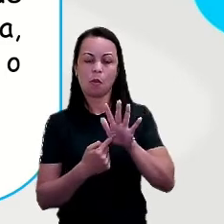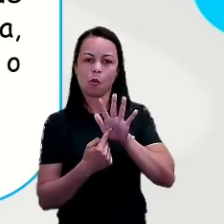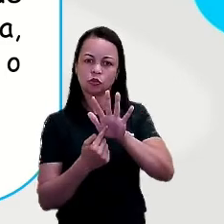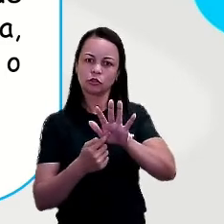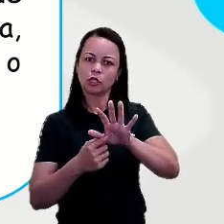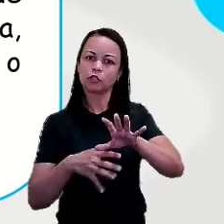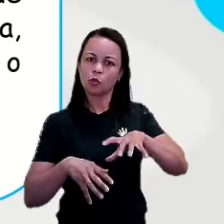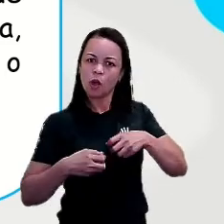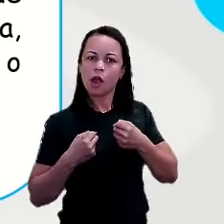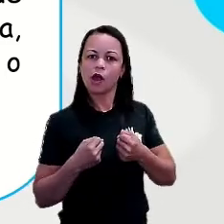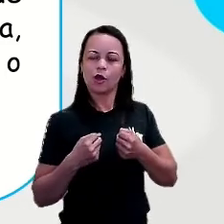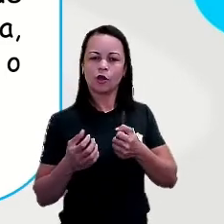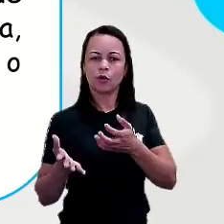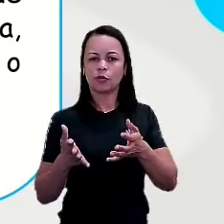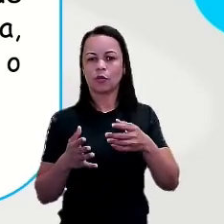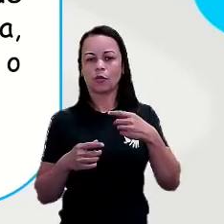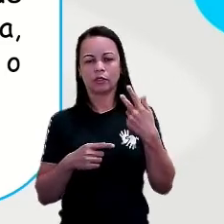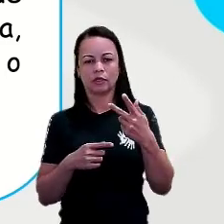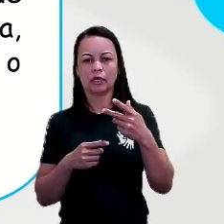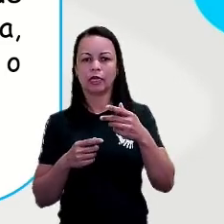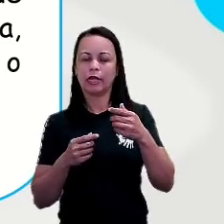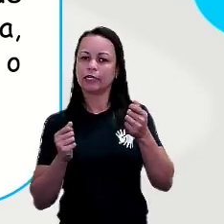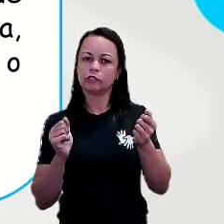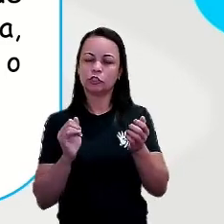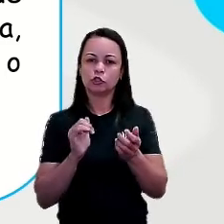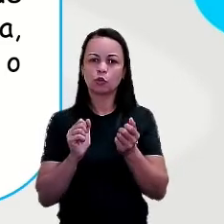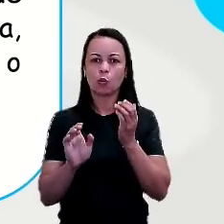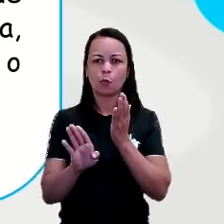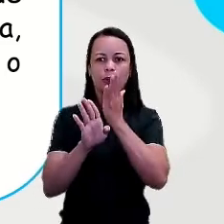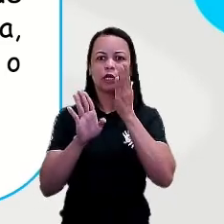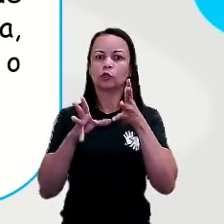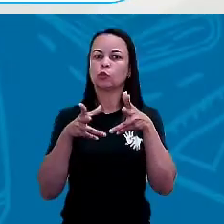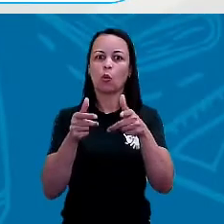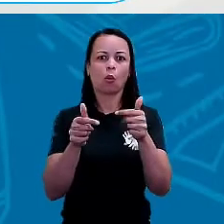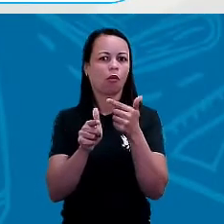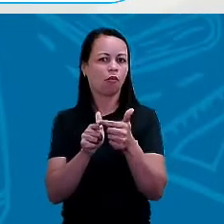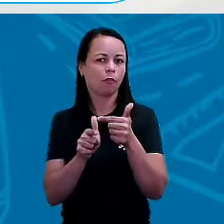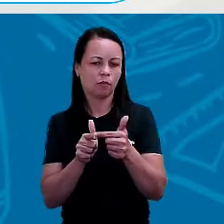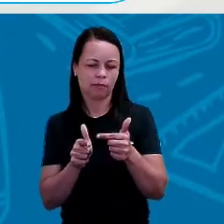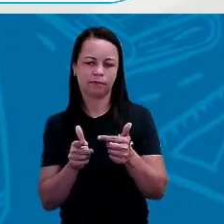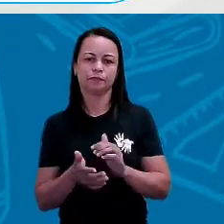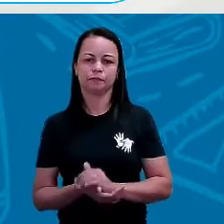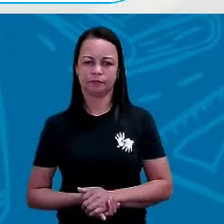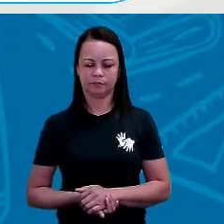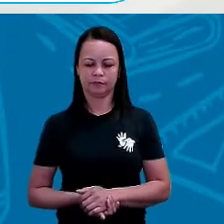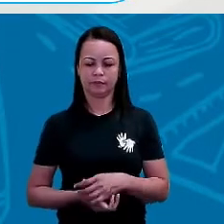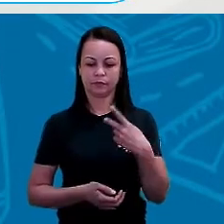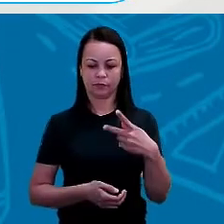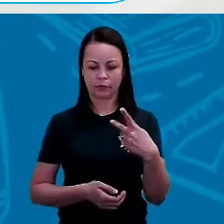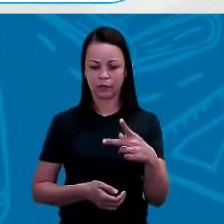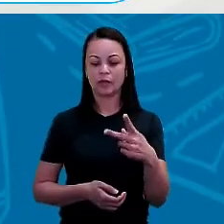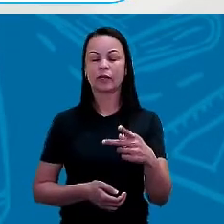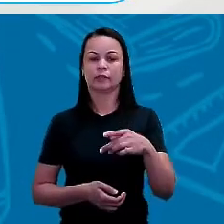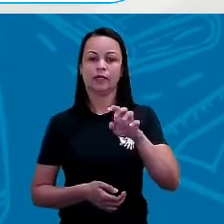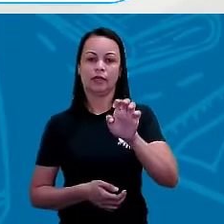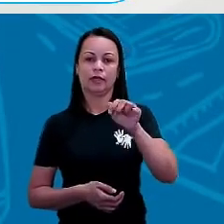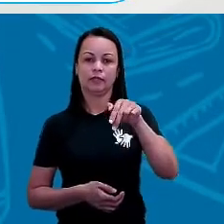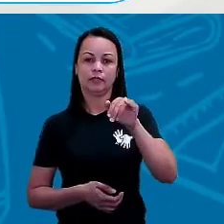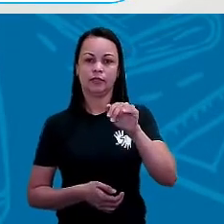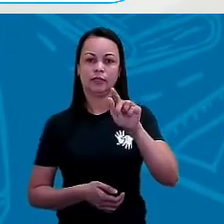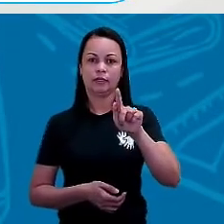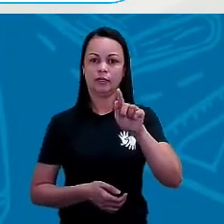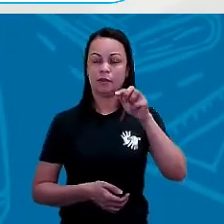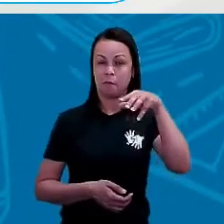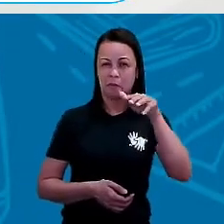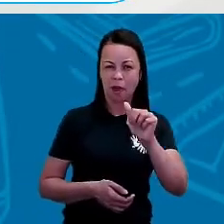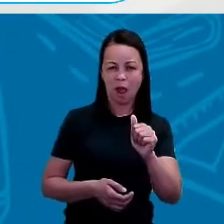herói após desmembrar todo o problema. Esse conto de enigma, ele é bastante divertido assim de ler, porque a gente vai lendo,